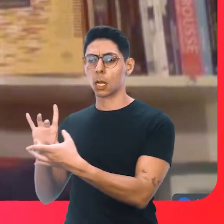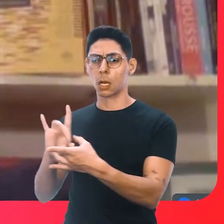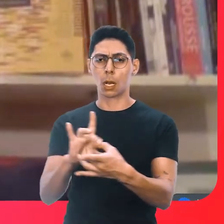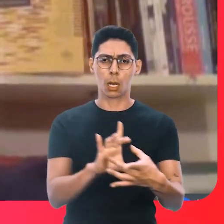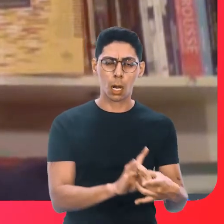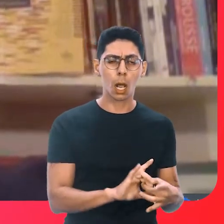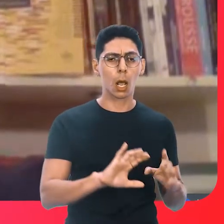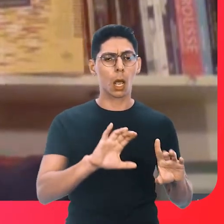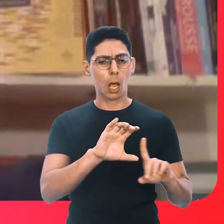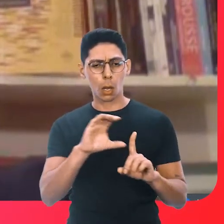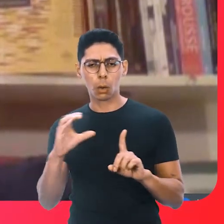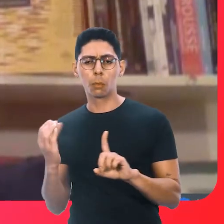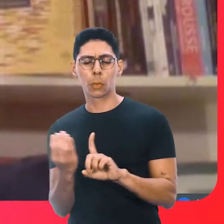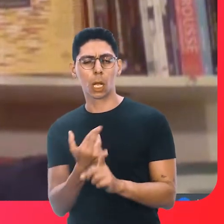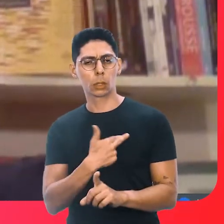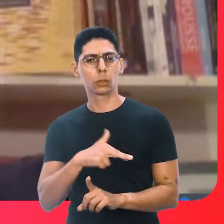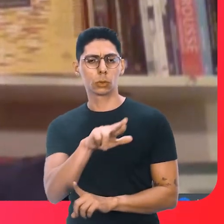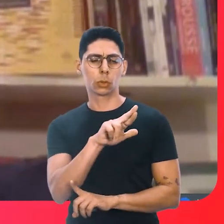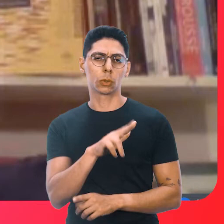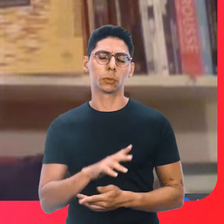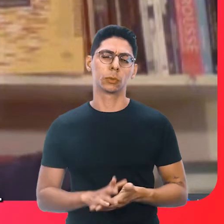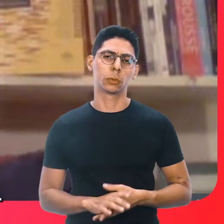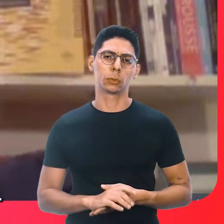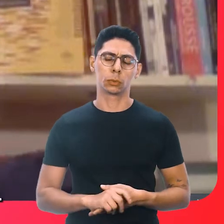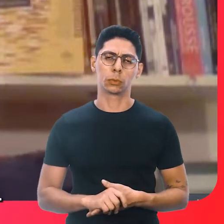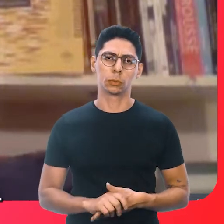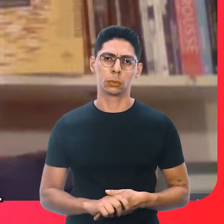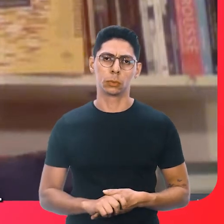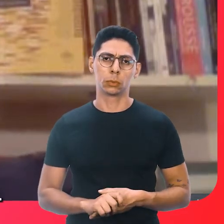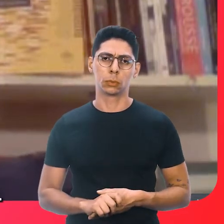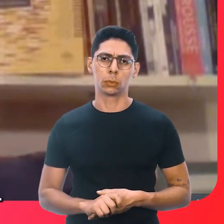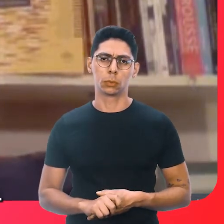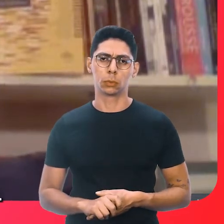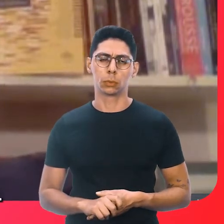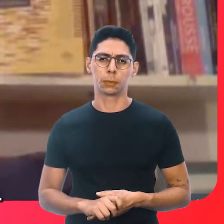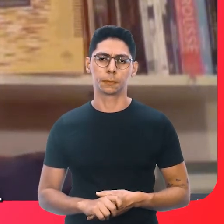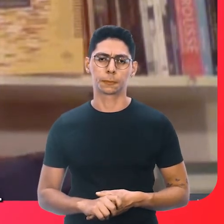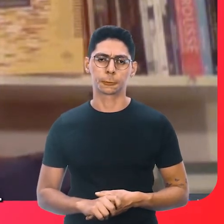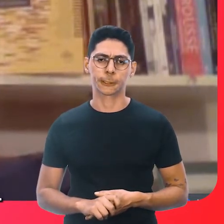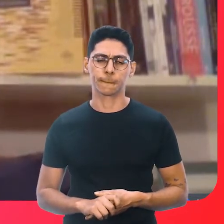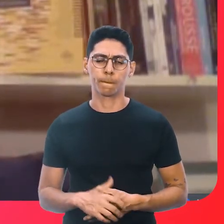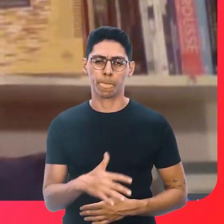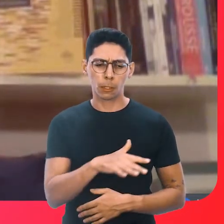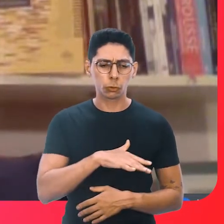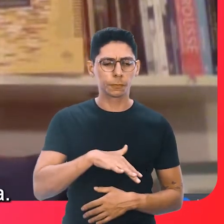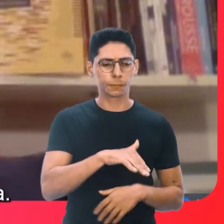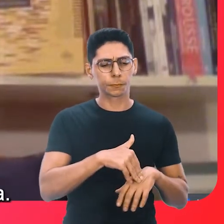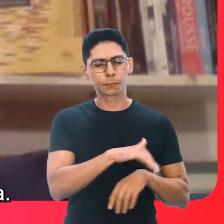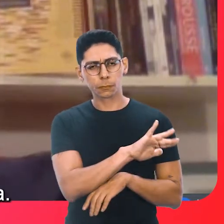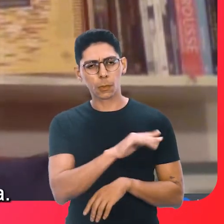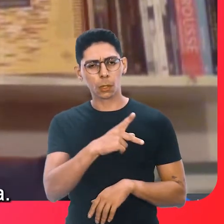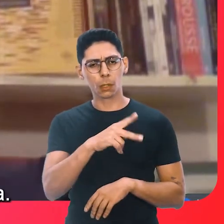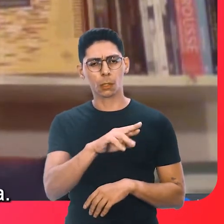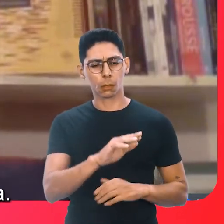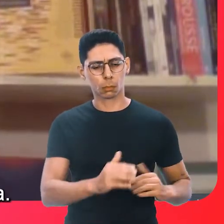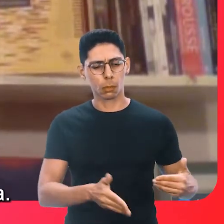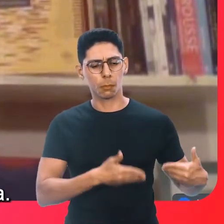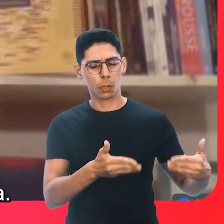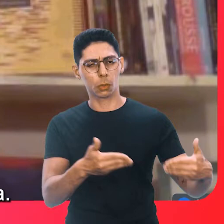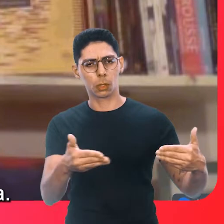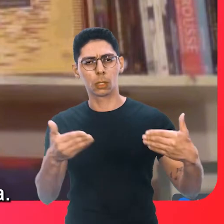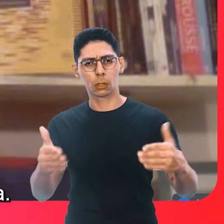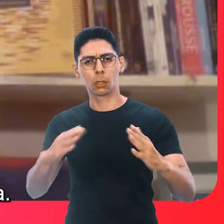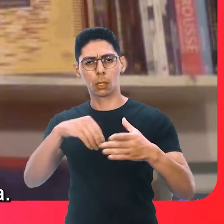eclesiais de base e tudo isso, né? Aos setores mais progressistas da igreja. E o NID